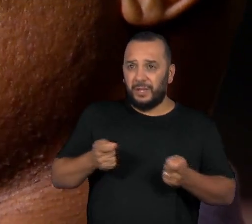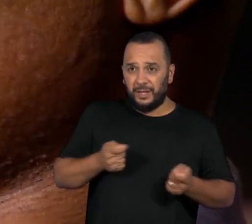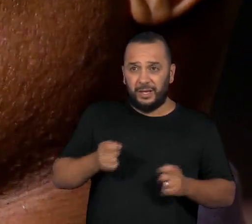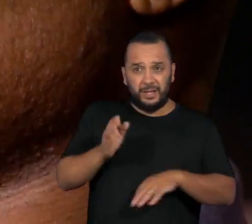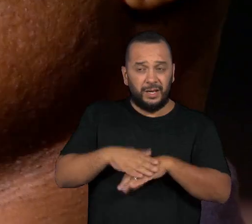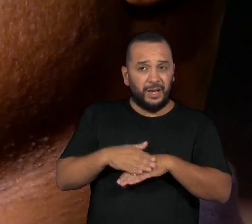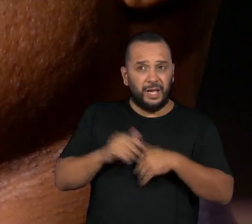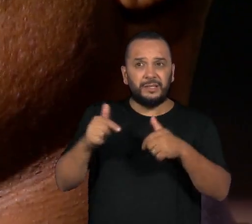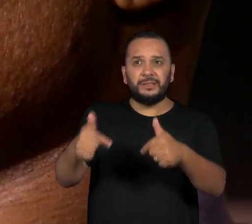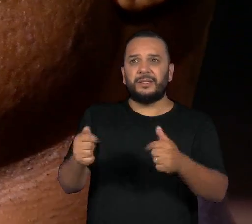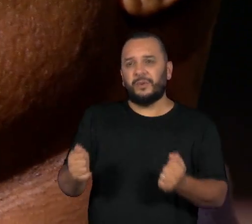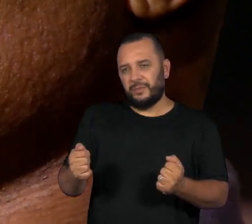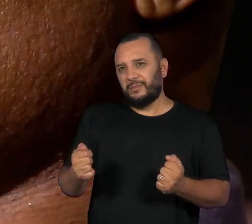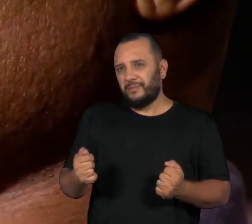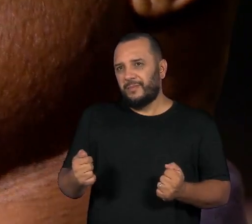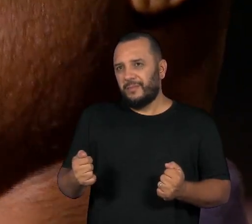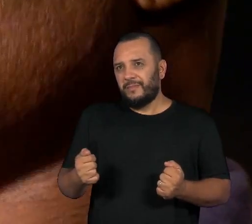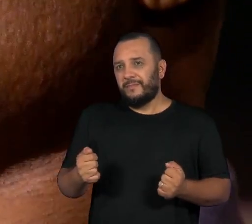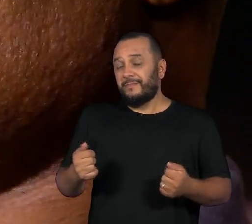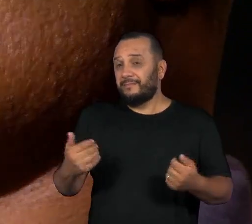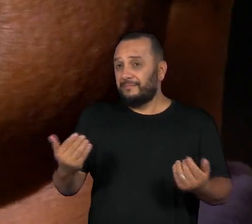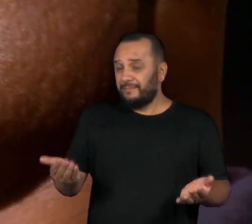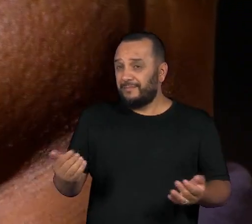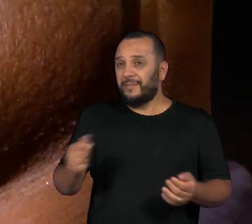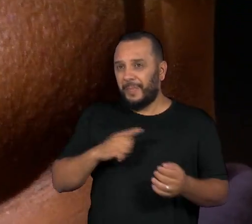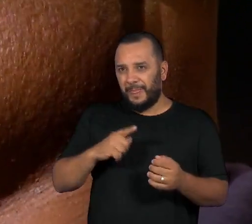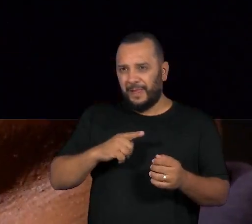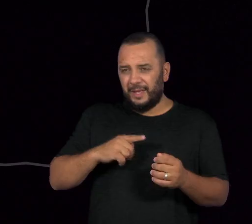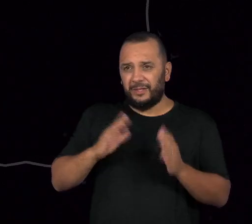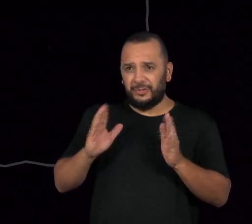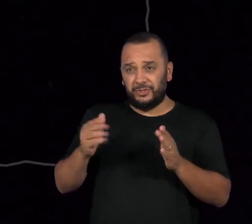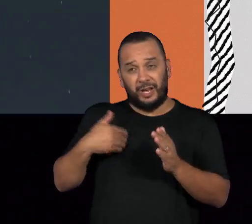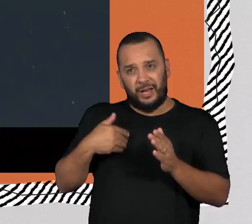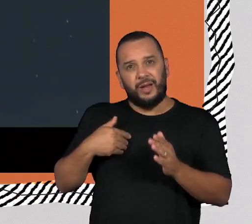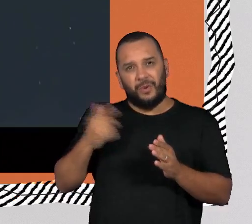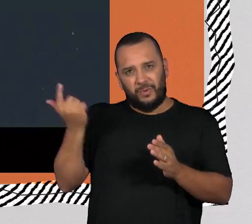ações perante o outro, né? E a arte marcial te dá isso.